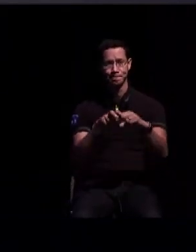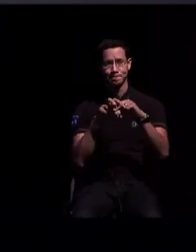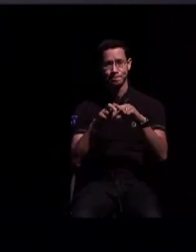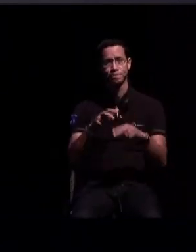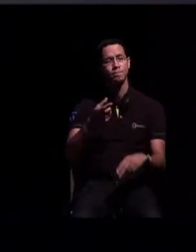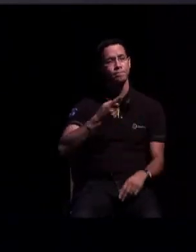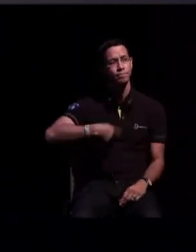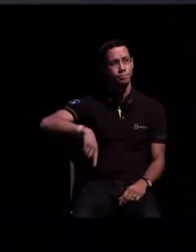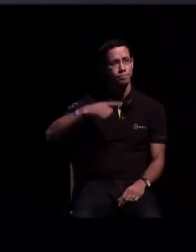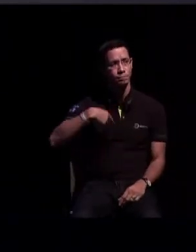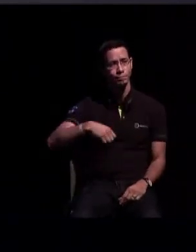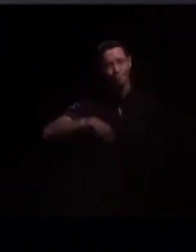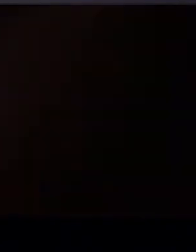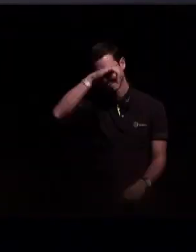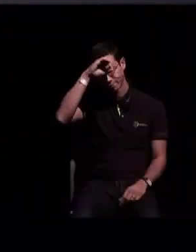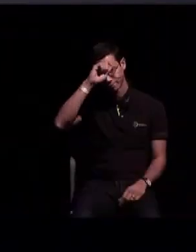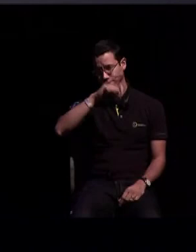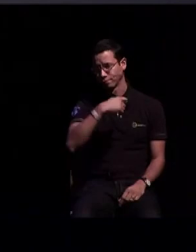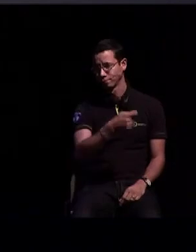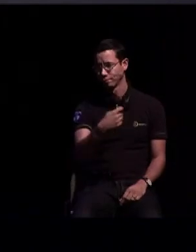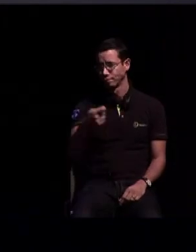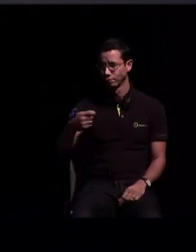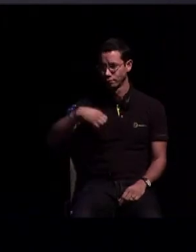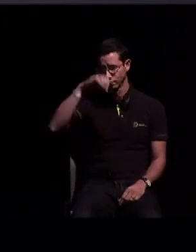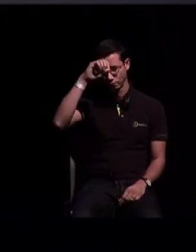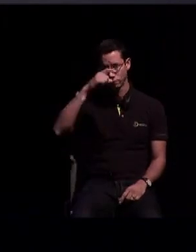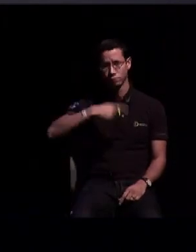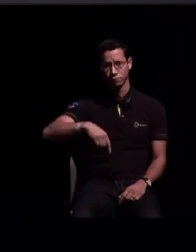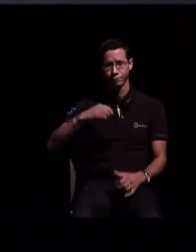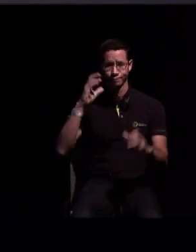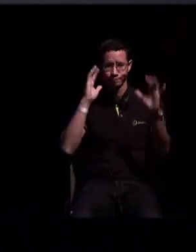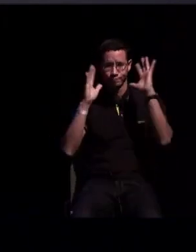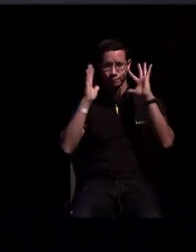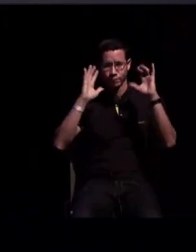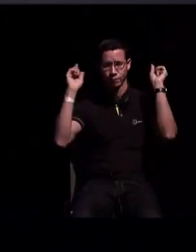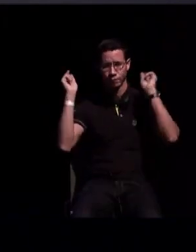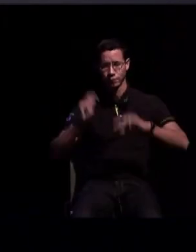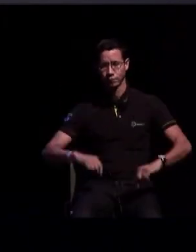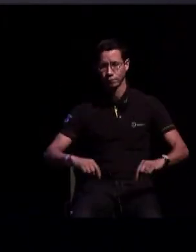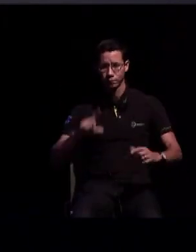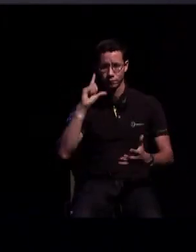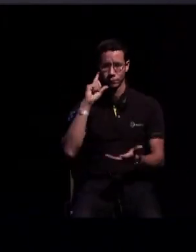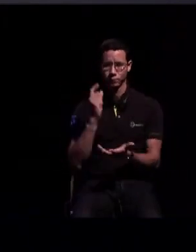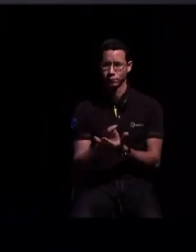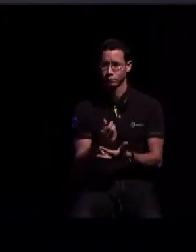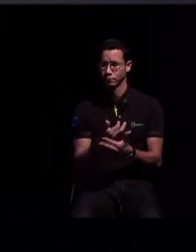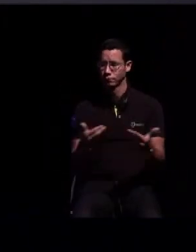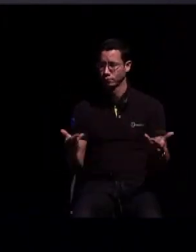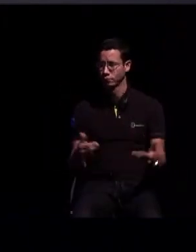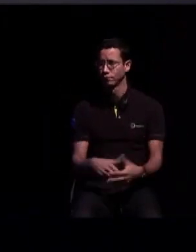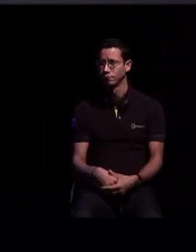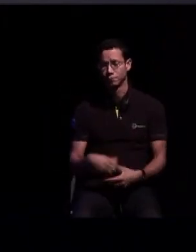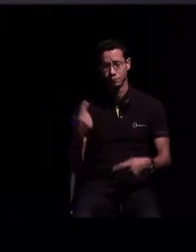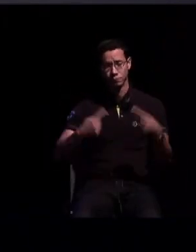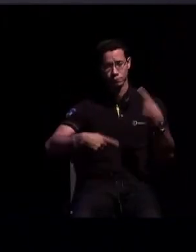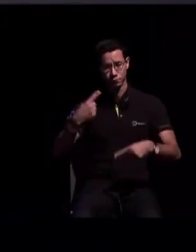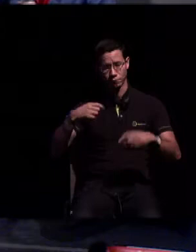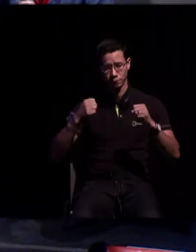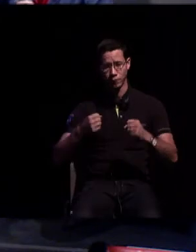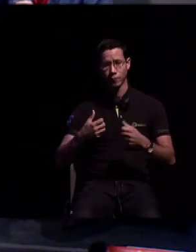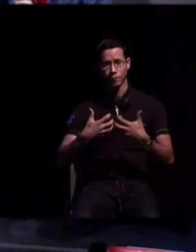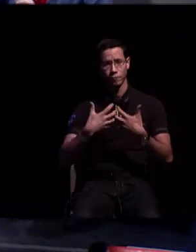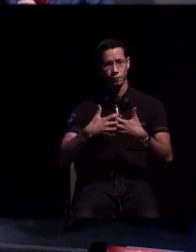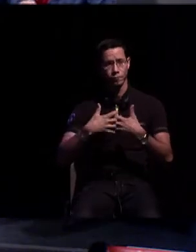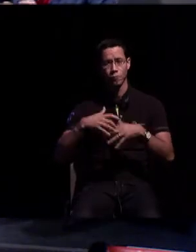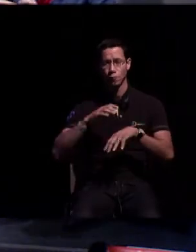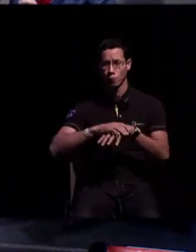não sermos imbecilizados, ou seja, ter a nossa capacidade de reflexão tomada. Eu acho que a política pode ser, inclusive, um grande instrumento.